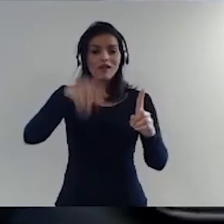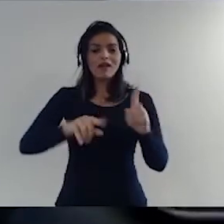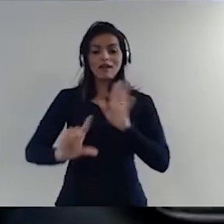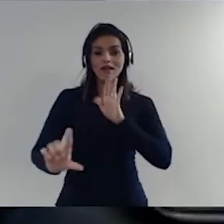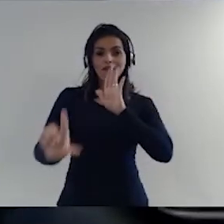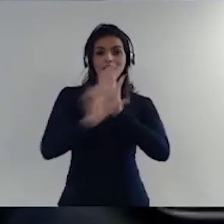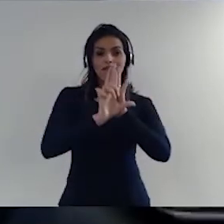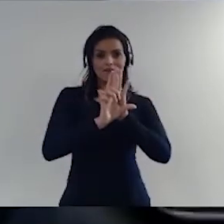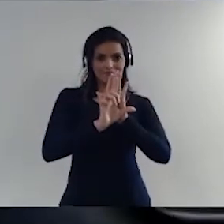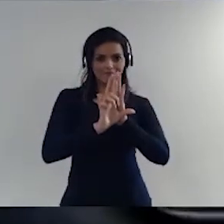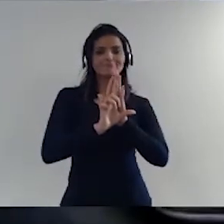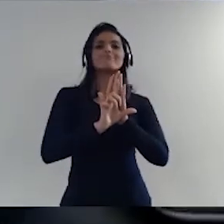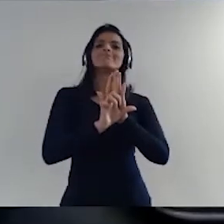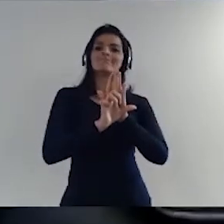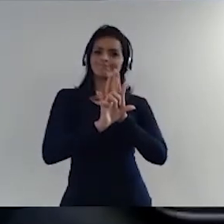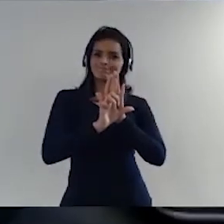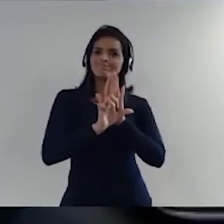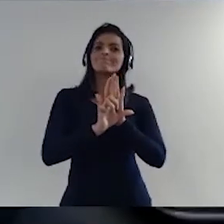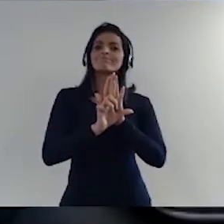Queiram ou não queiram,